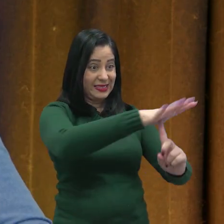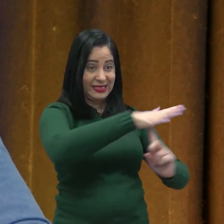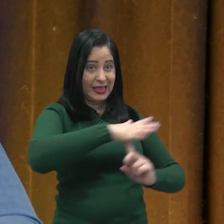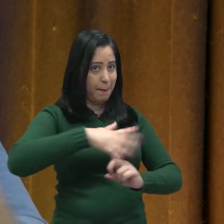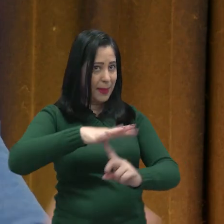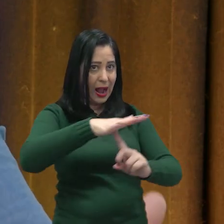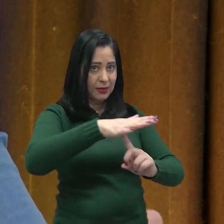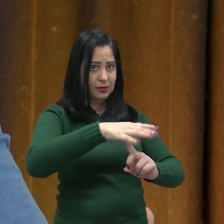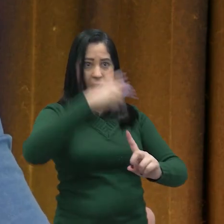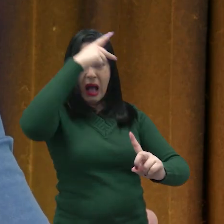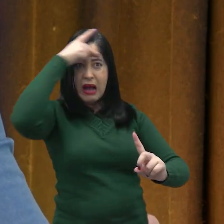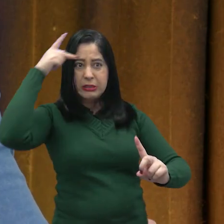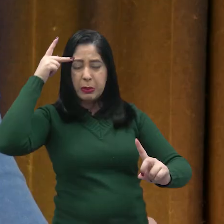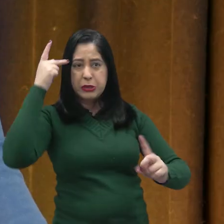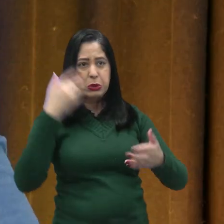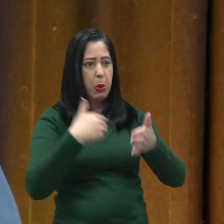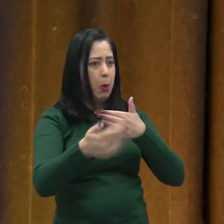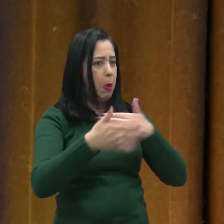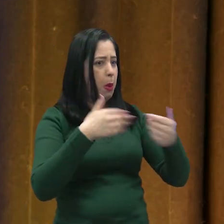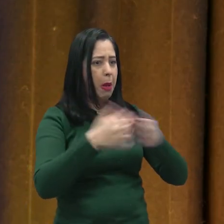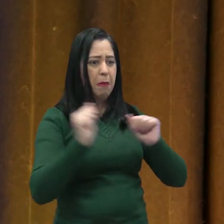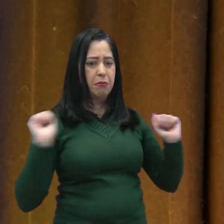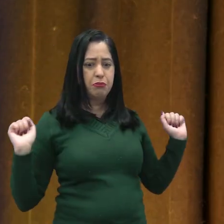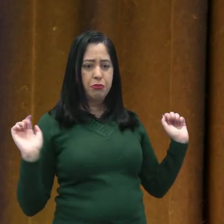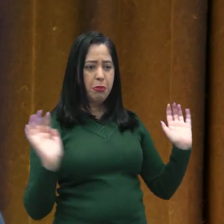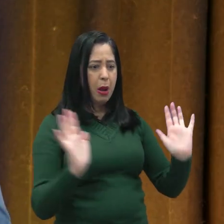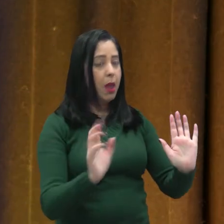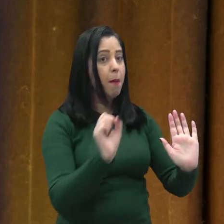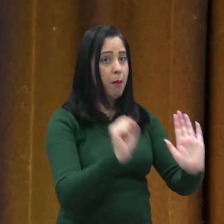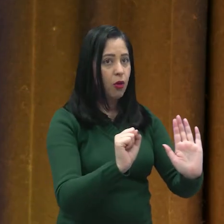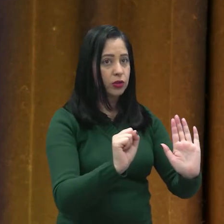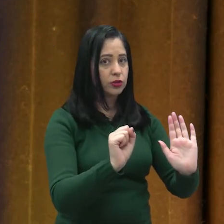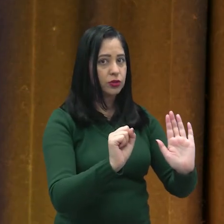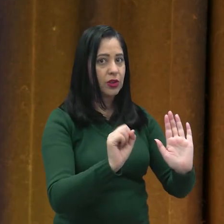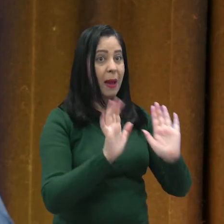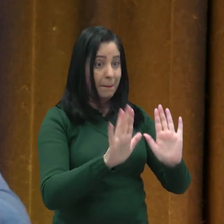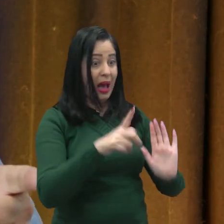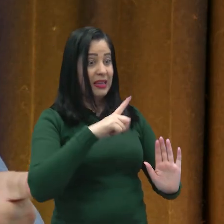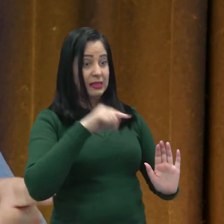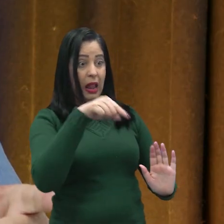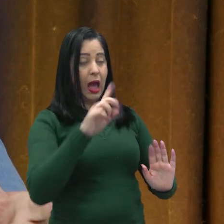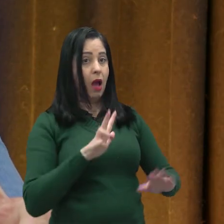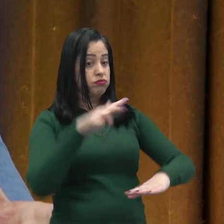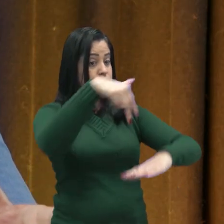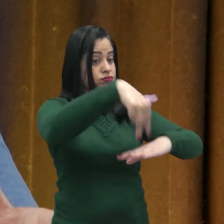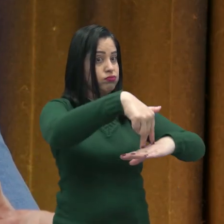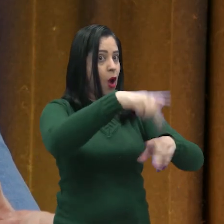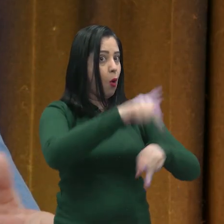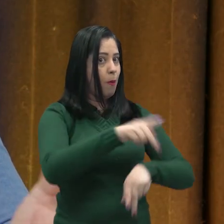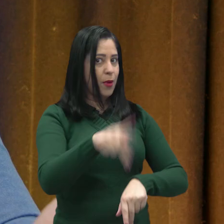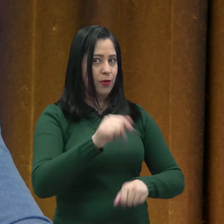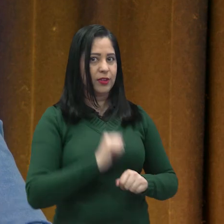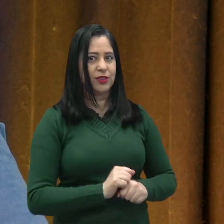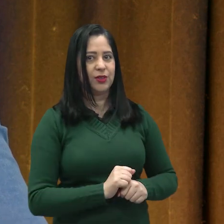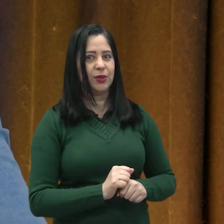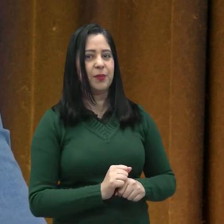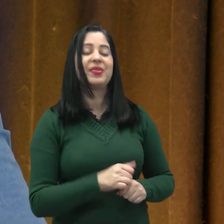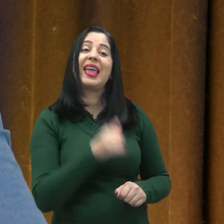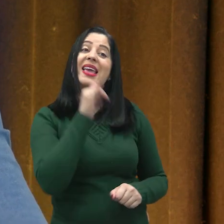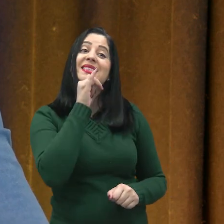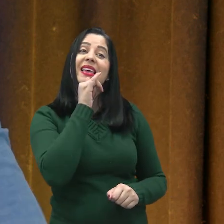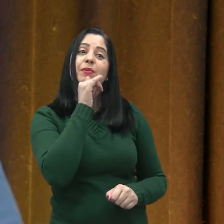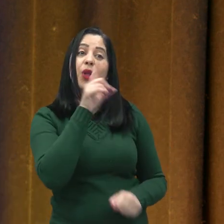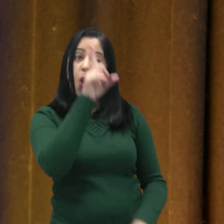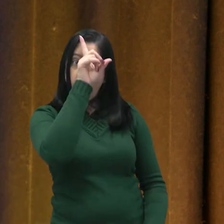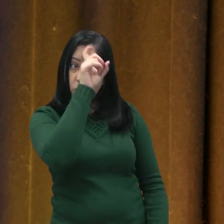livre, aberto a qualquer pessoa, com um profissional de educação física, que foi São José dos Campos. Porque a gente tem muito ditado, né? Você não põe um hospital sem